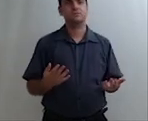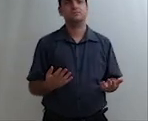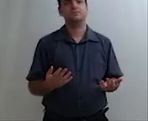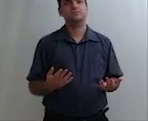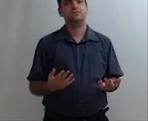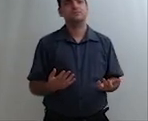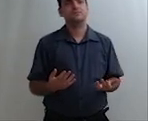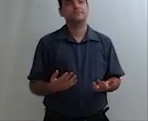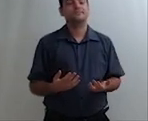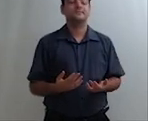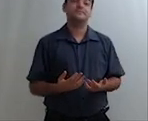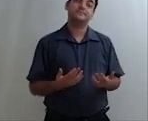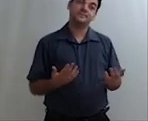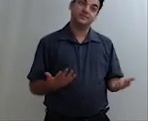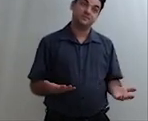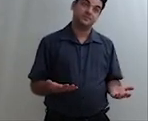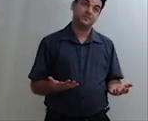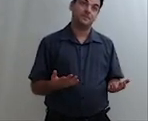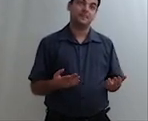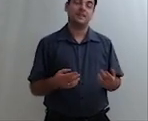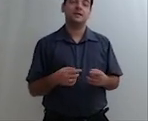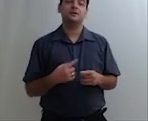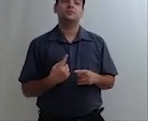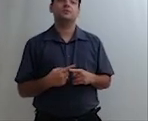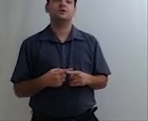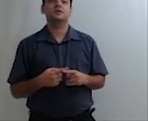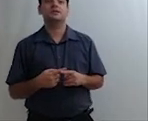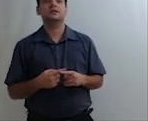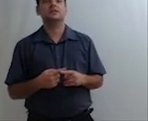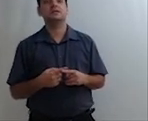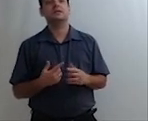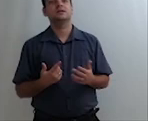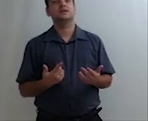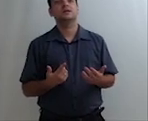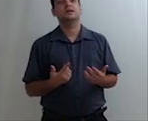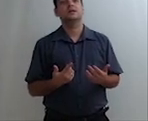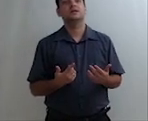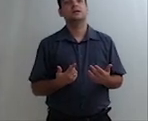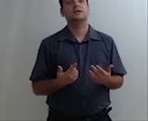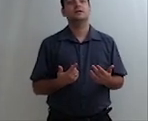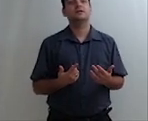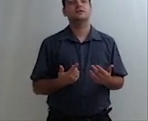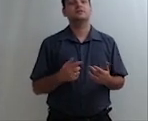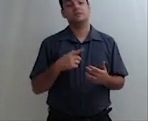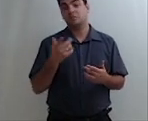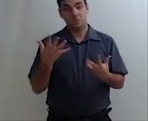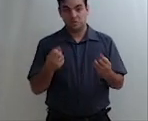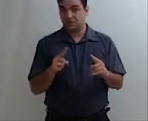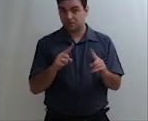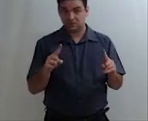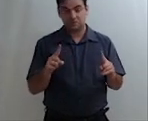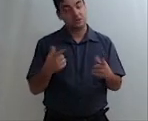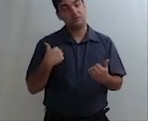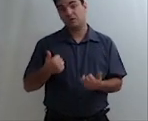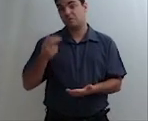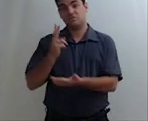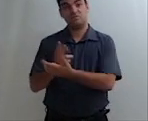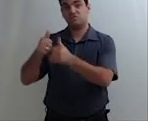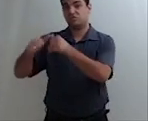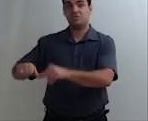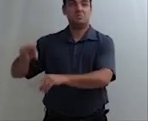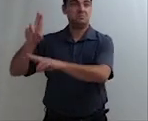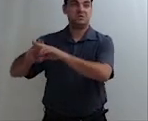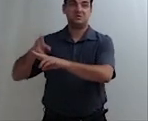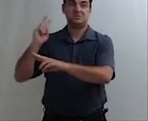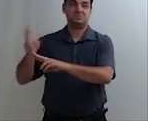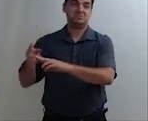não seja cumprida né o recorrente voltará né o cárcere que é o castigo maior que poderia ter